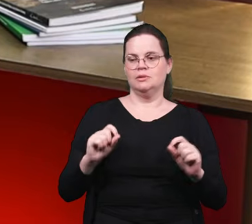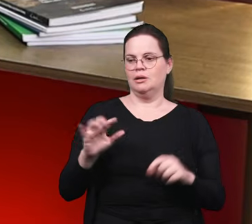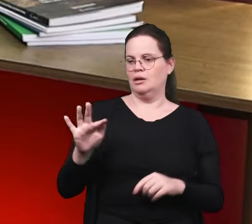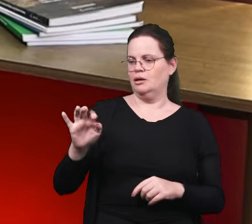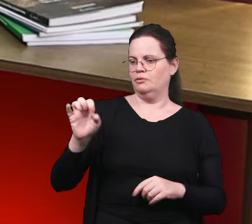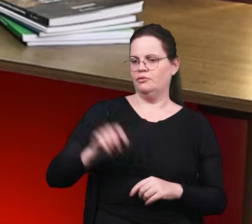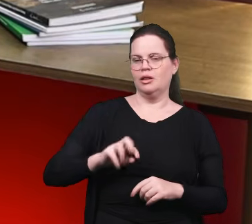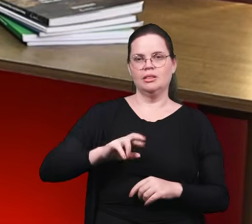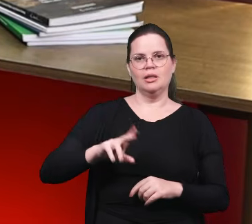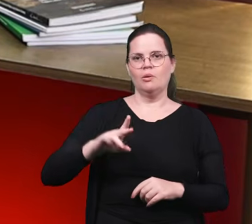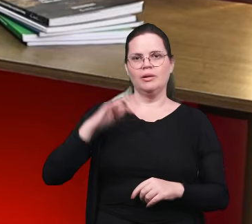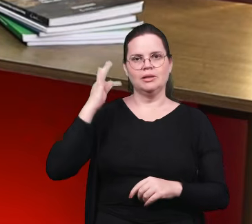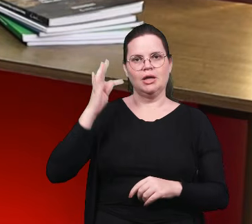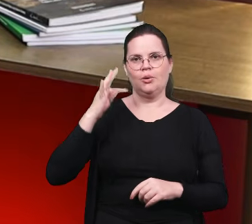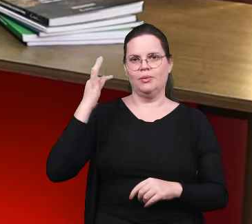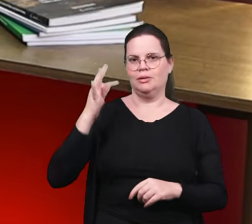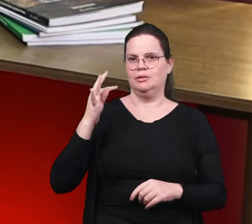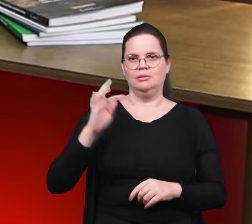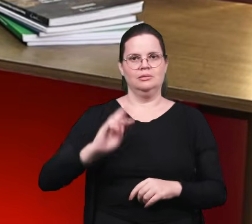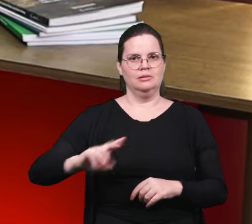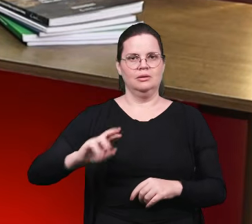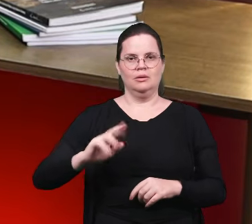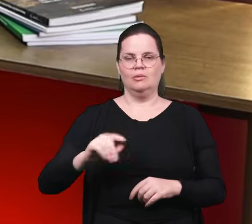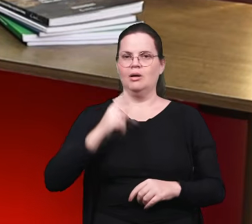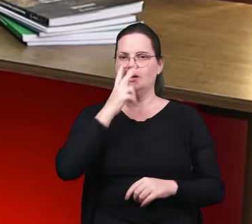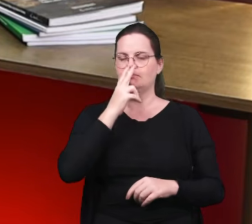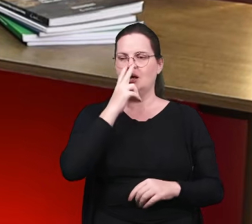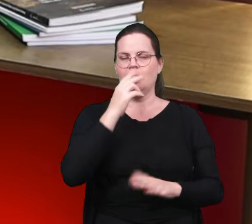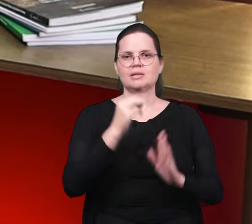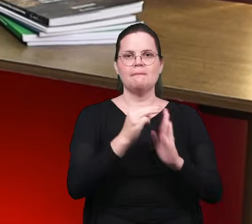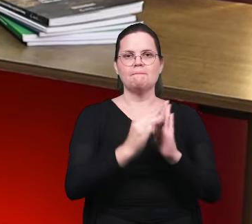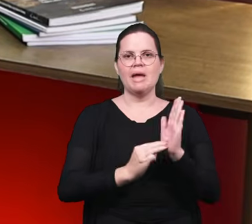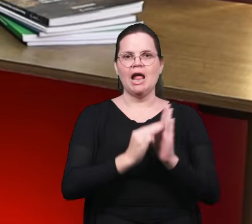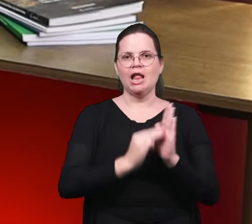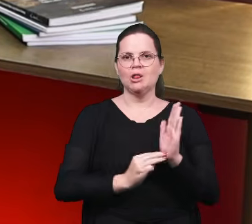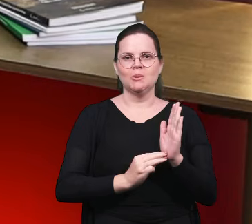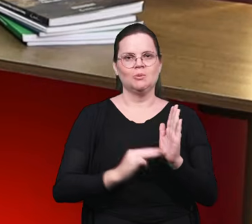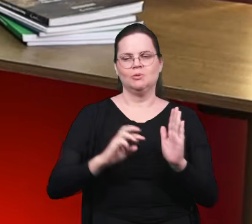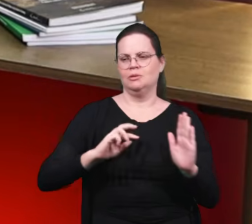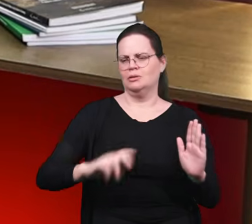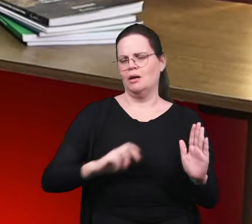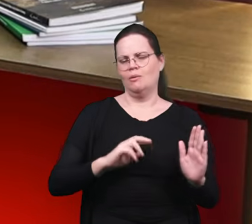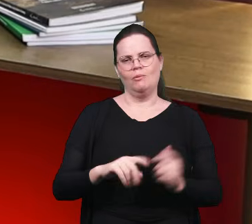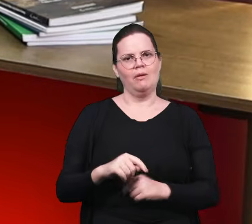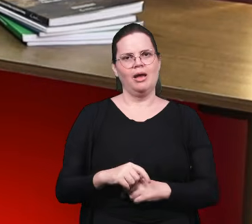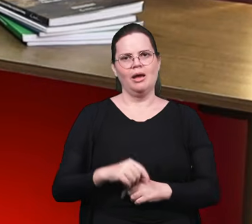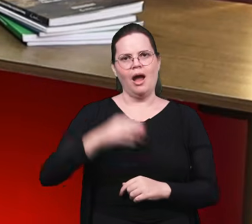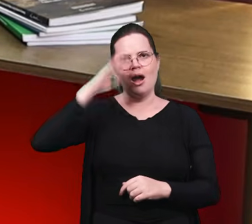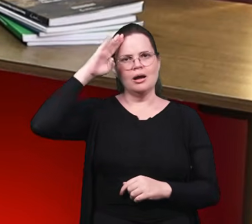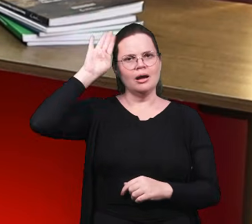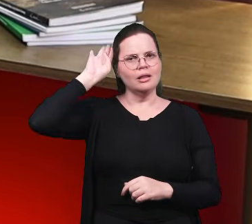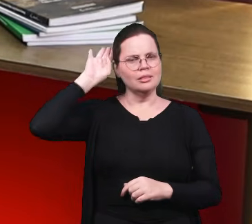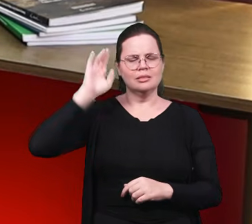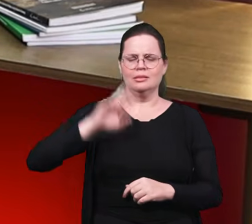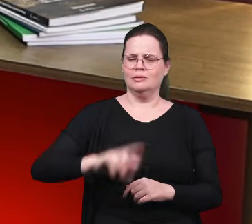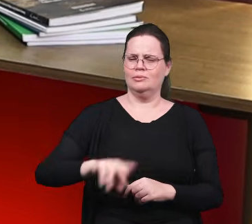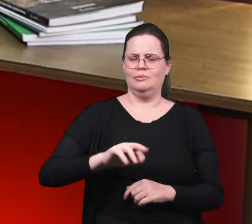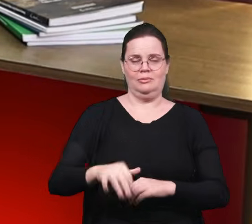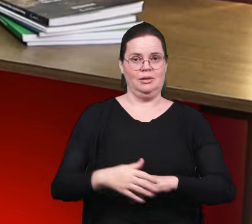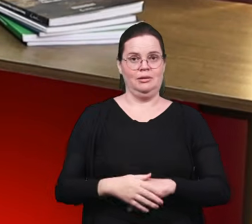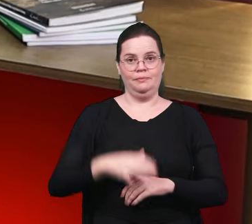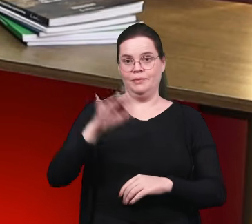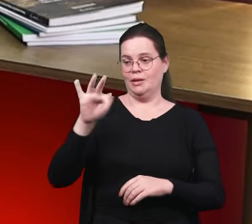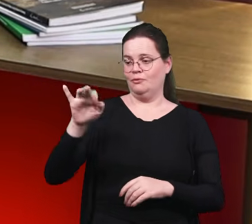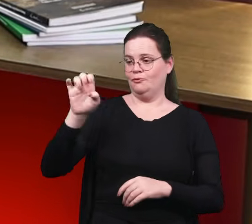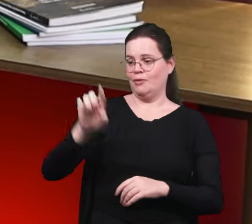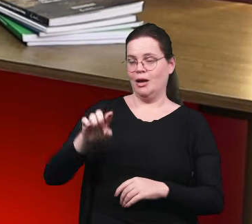teorético. Sim. Né? A fé não é algo metodológico, né? Não é acadêmico. A fé é um dom de Deus. Não vem